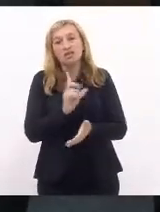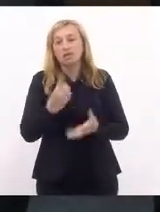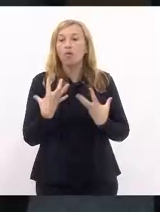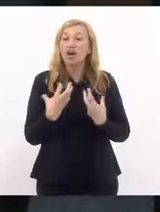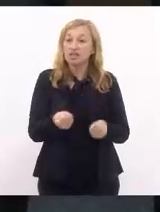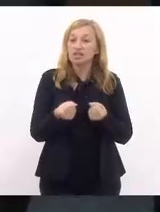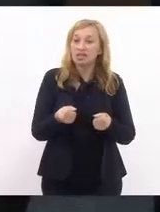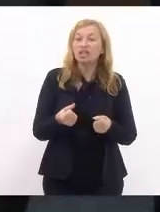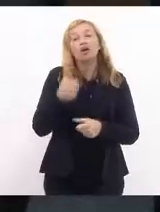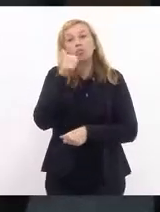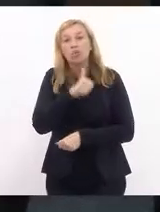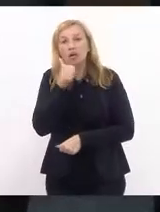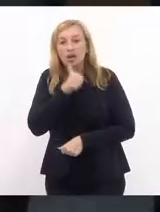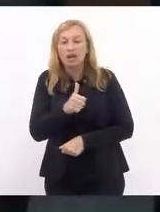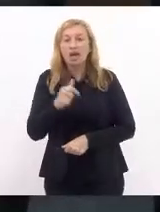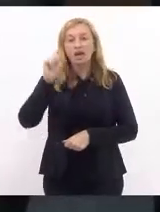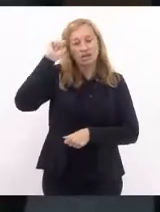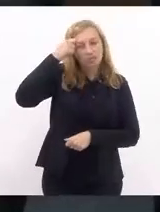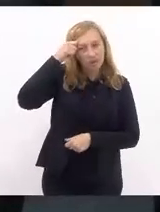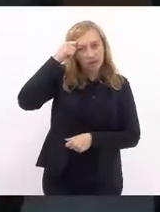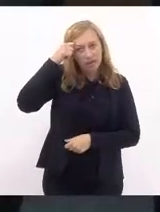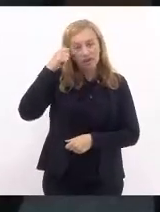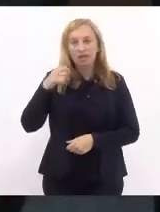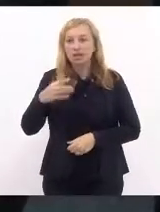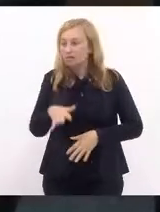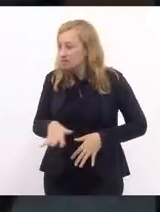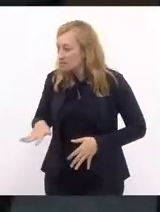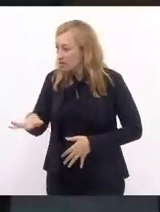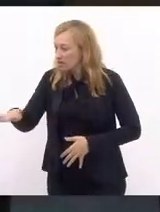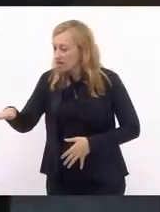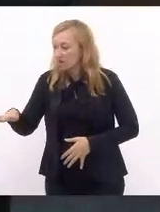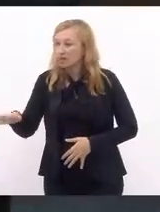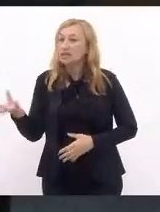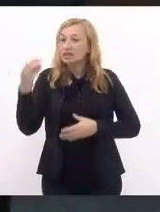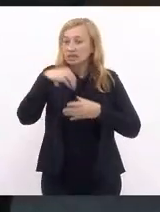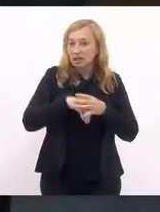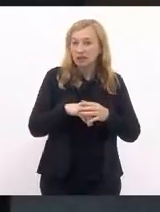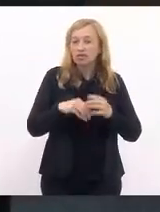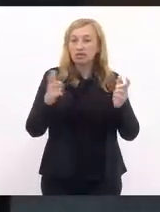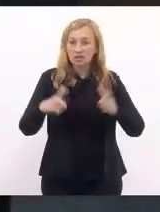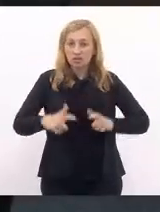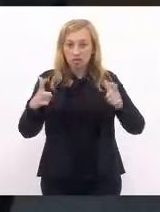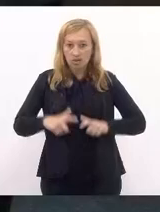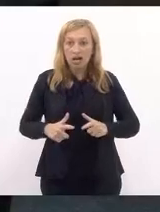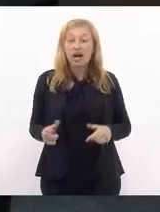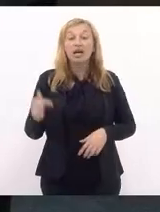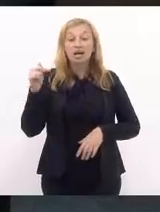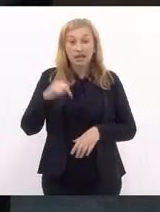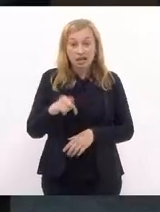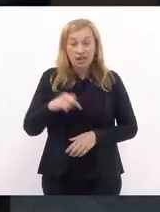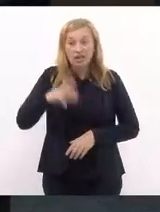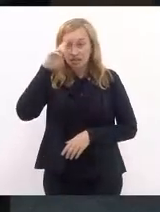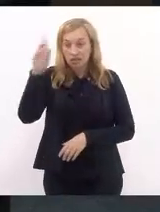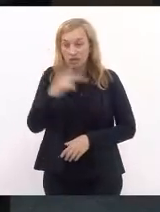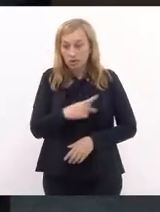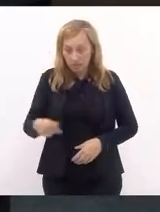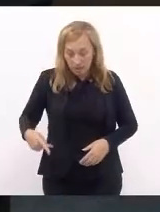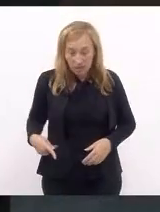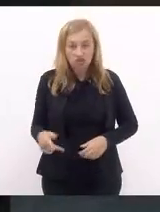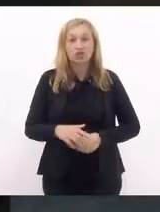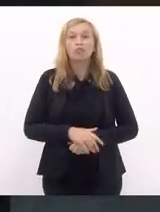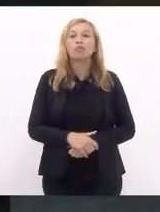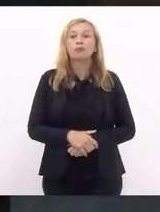não aceita ter colheres mulheres pretas vindas de favela e periferia dentro desse espaço e aqui se o senhor presidente